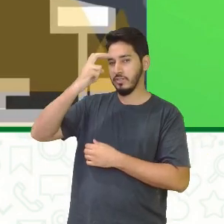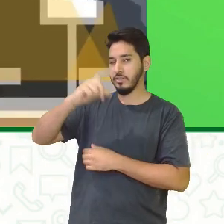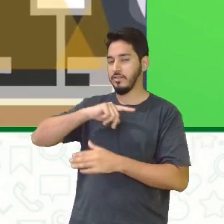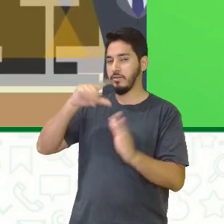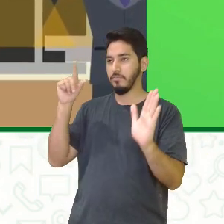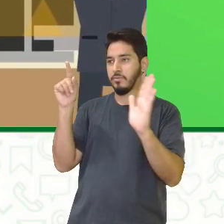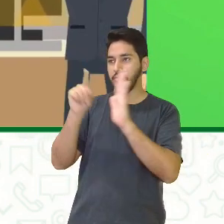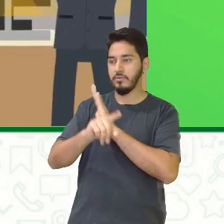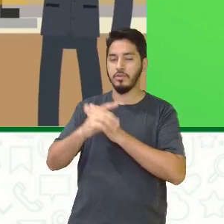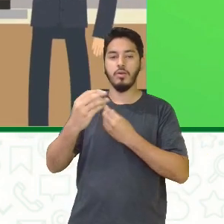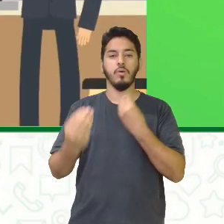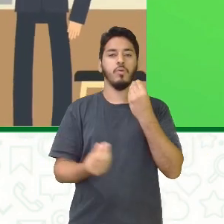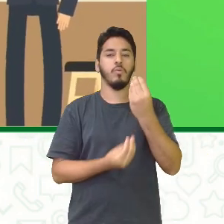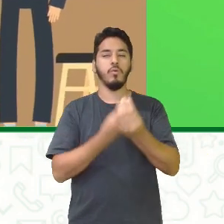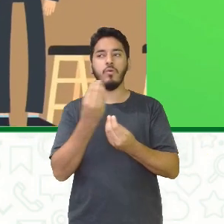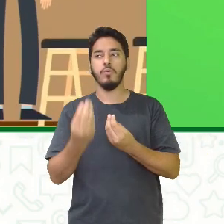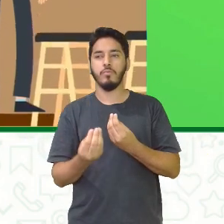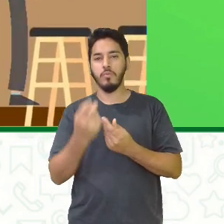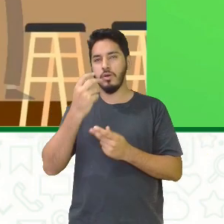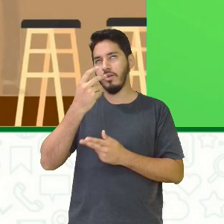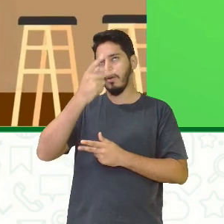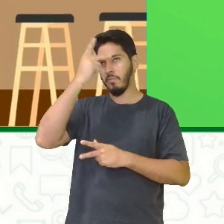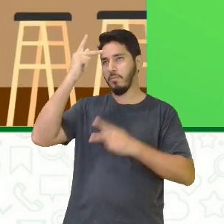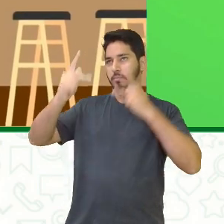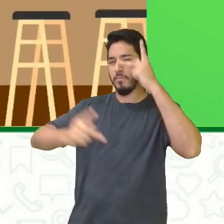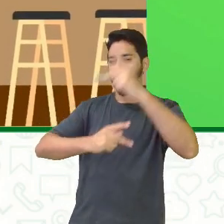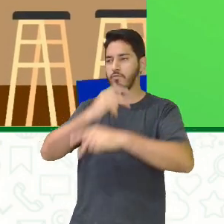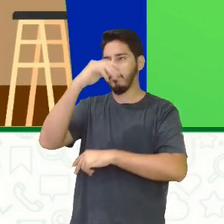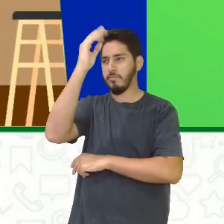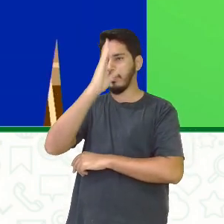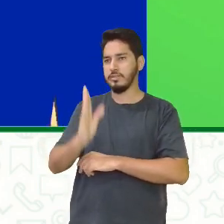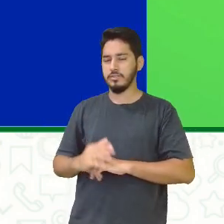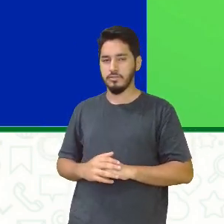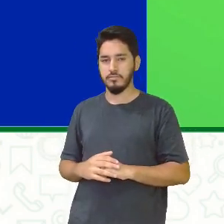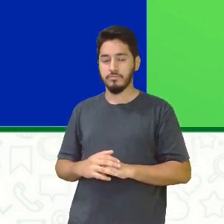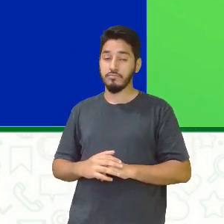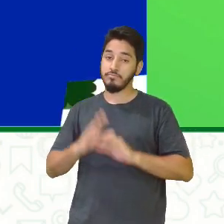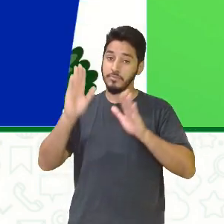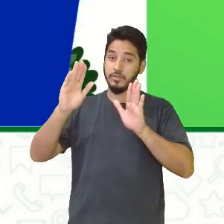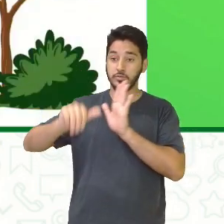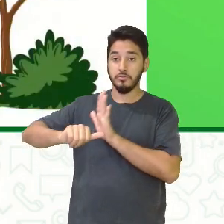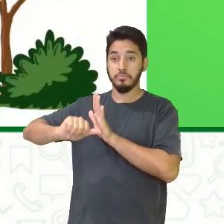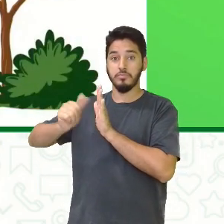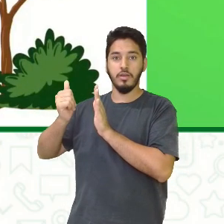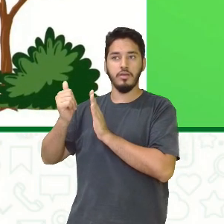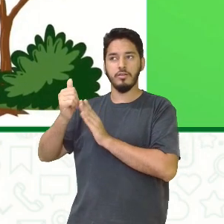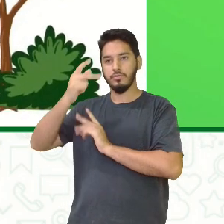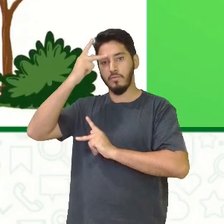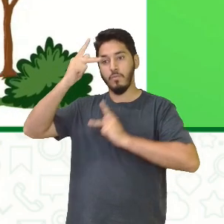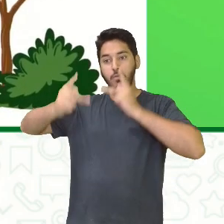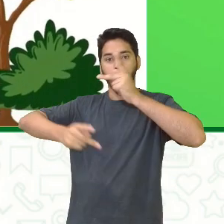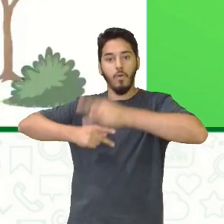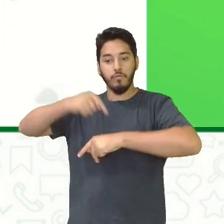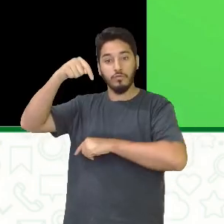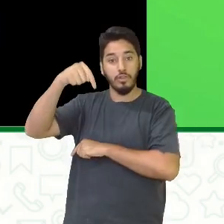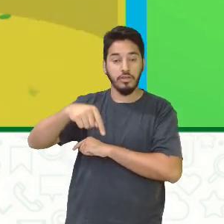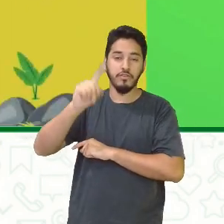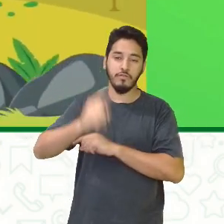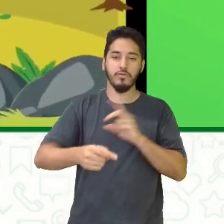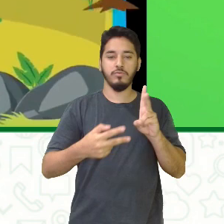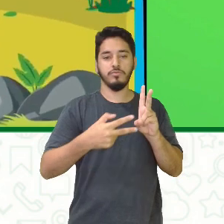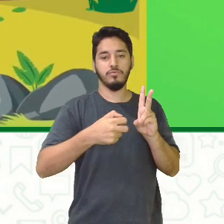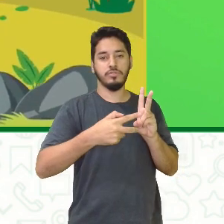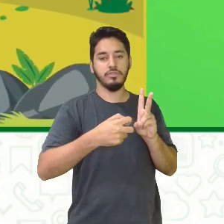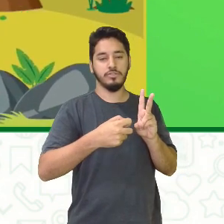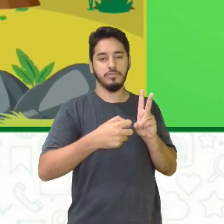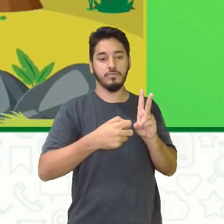pergunta: como é o povo brasileiro? Os primeiros povos a habitar nosso país foram os indígenas. Na época